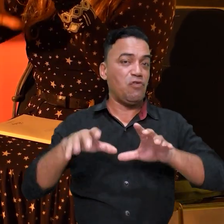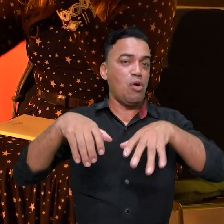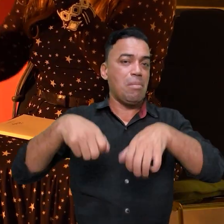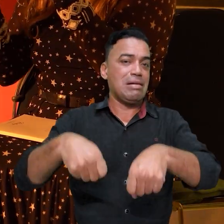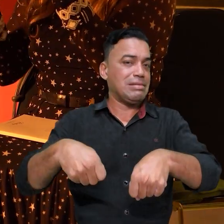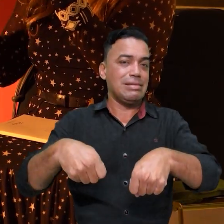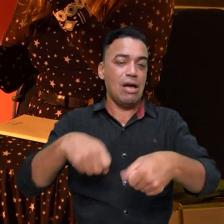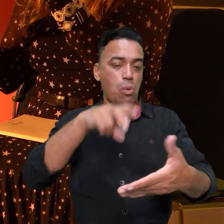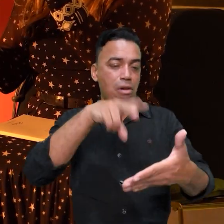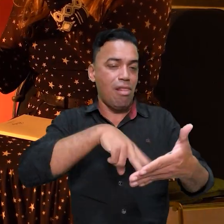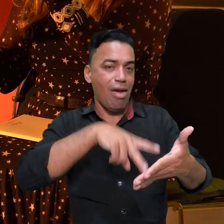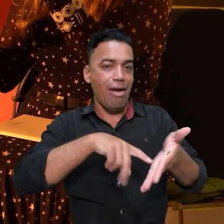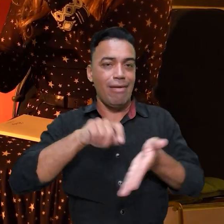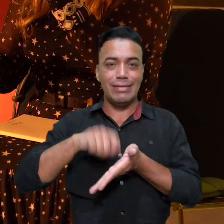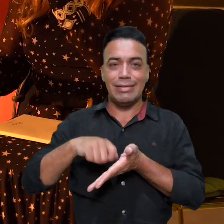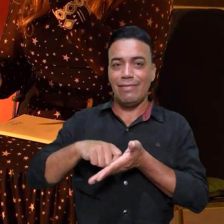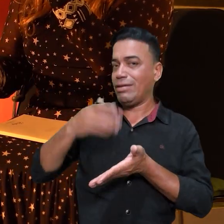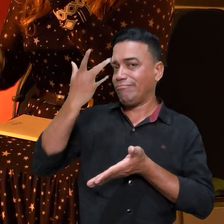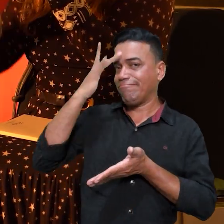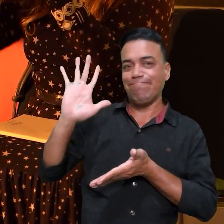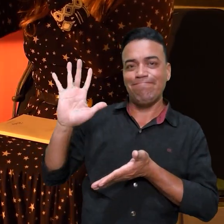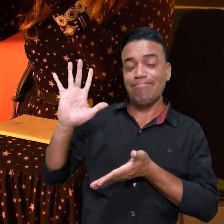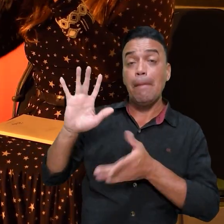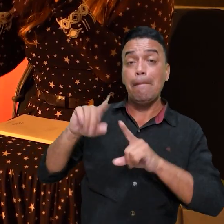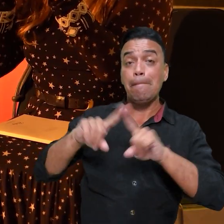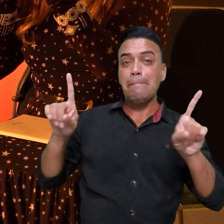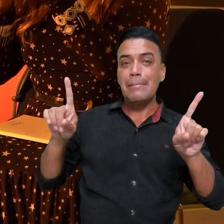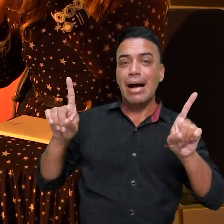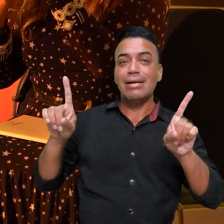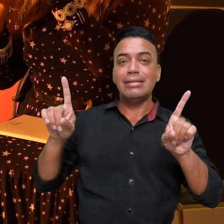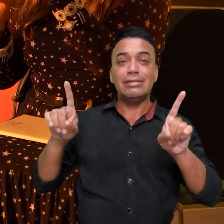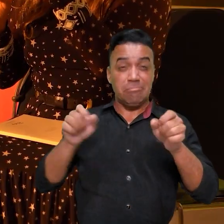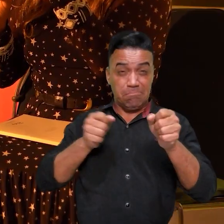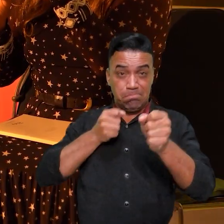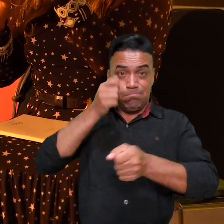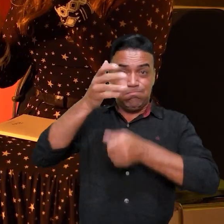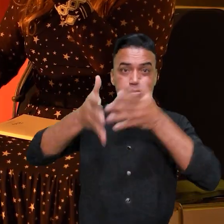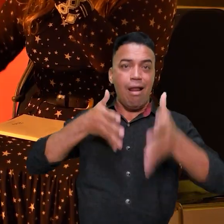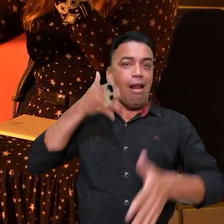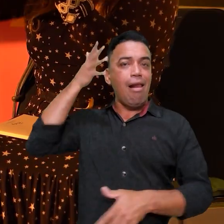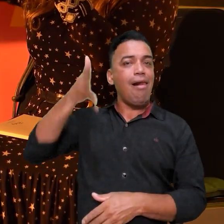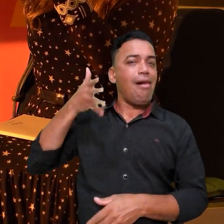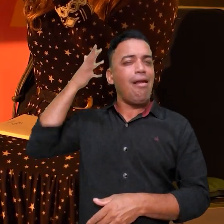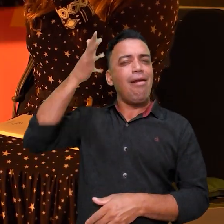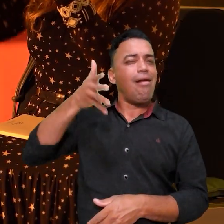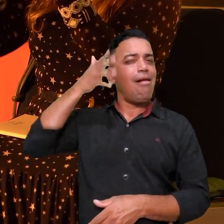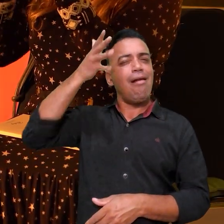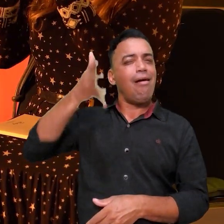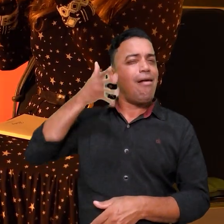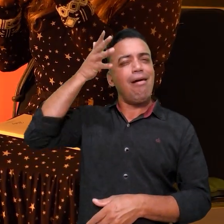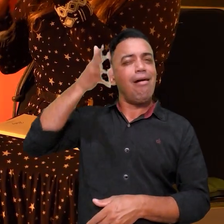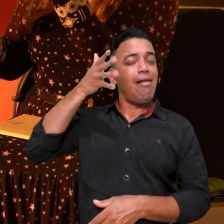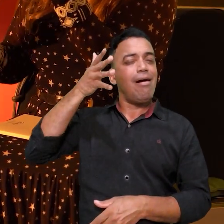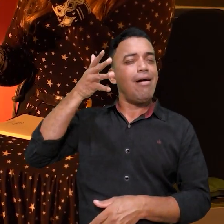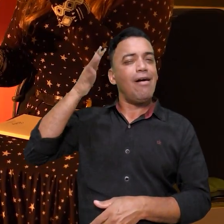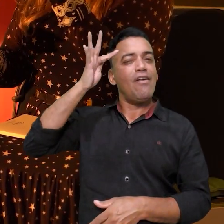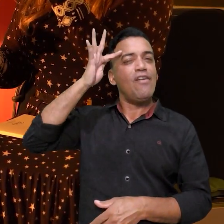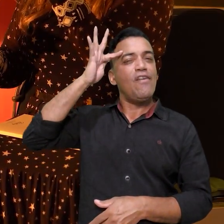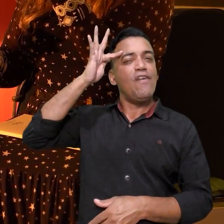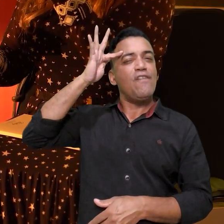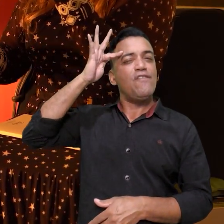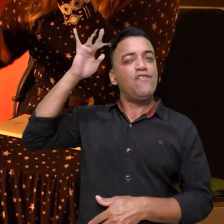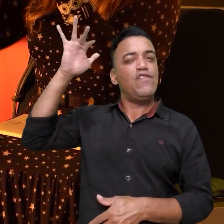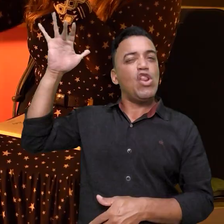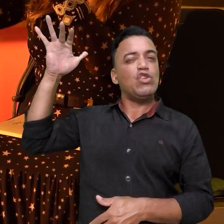não sabiam ler ou escrever, mas elas abriam a boca e tinha ali a mais alta